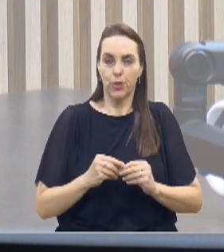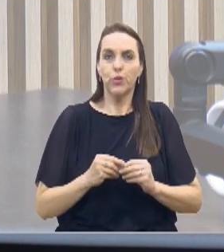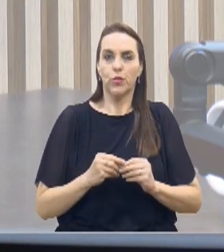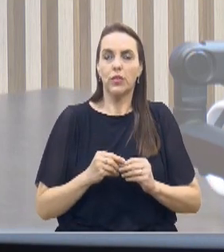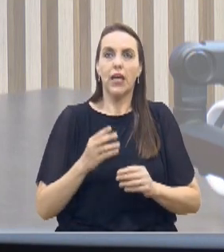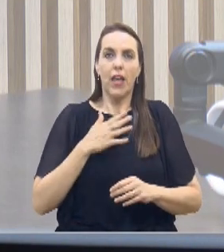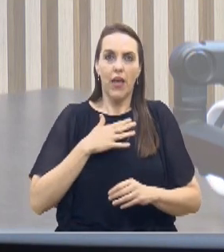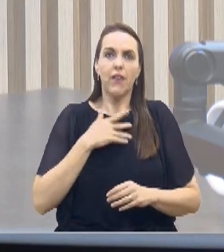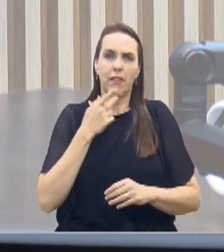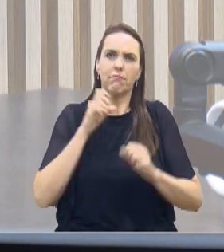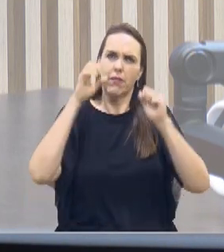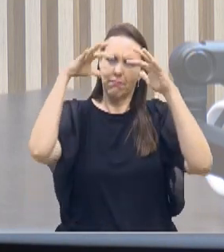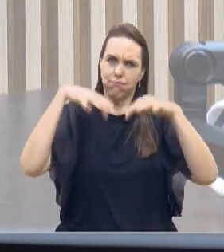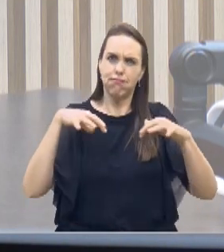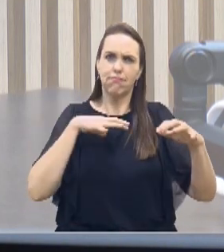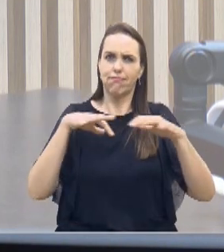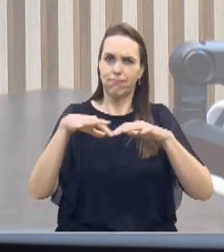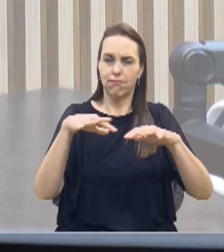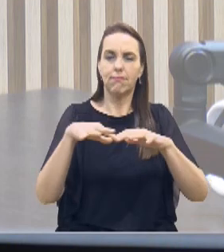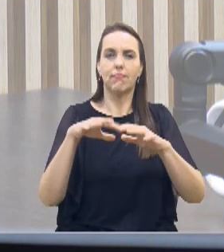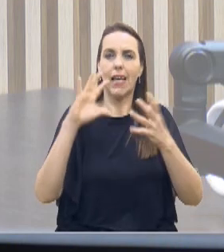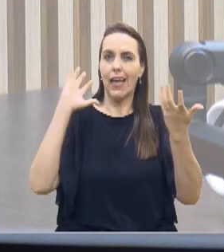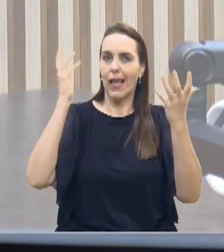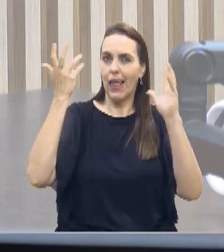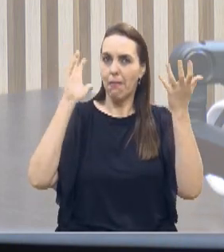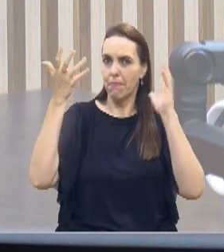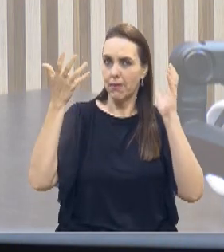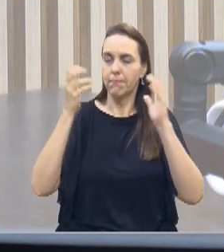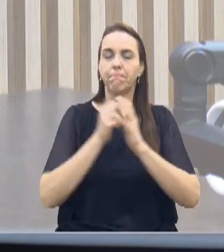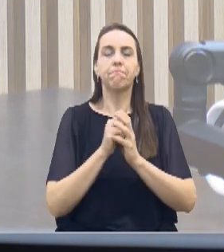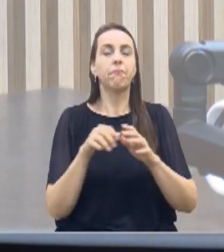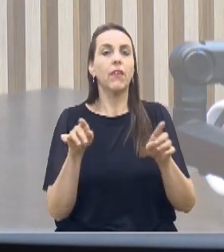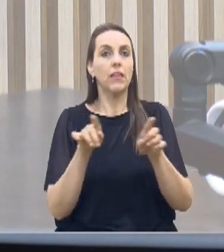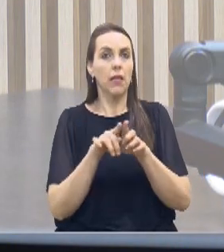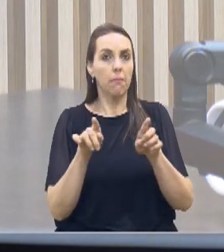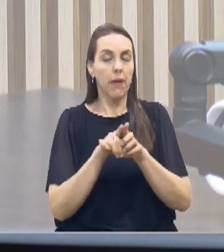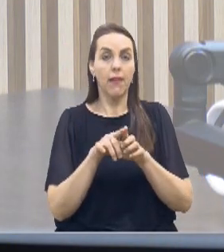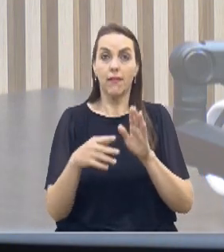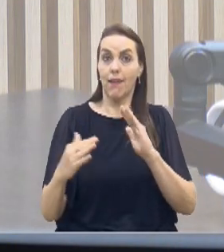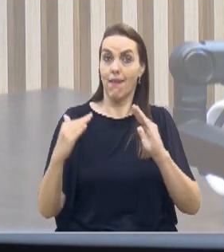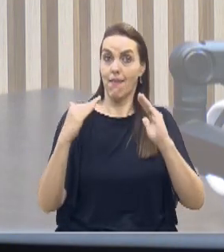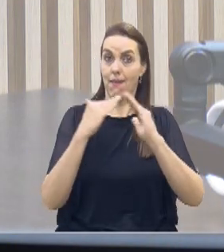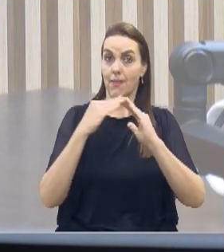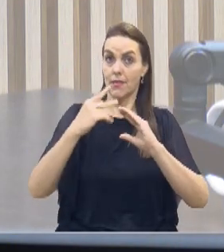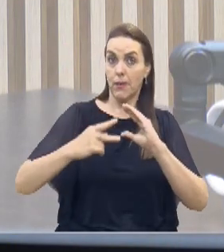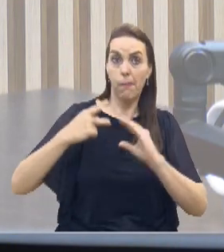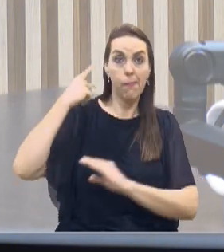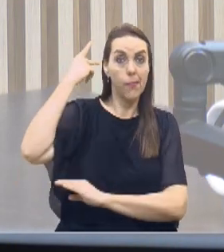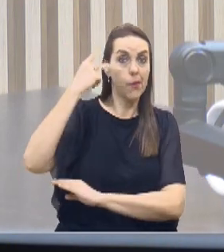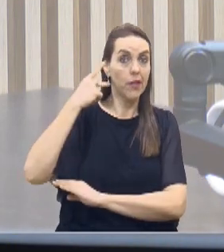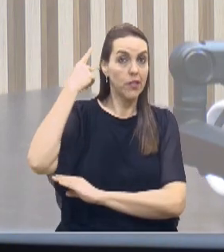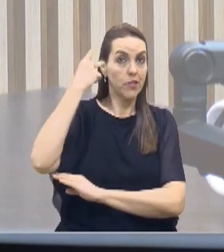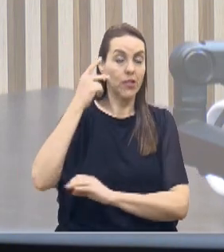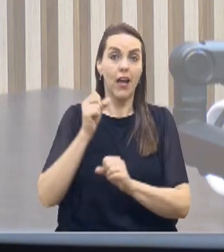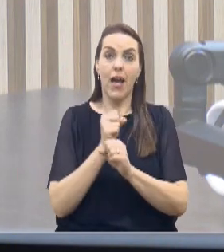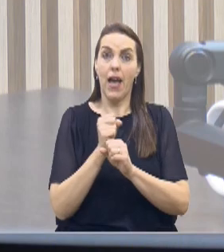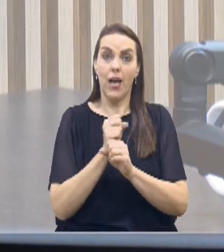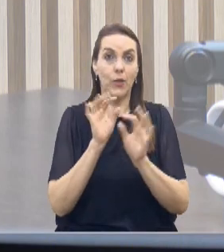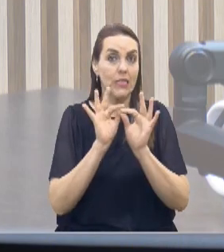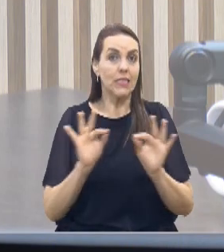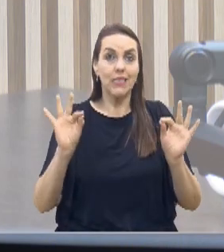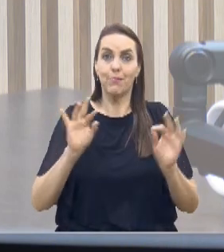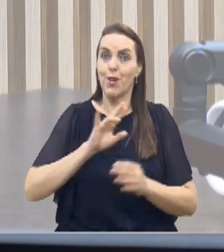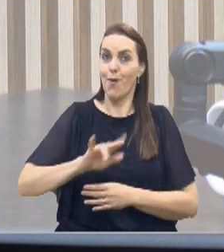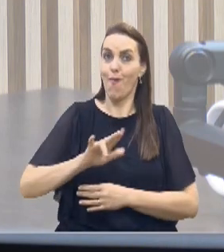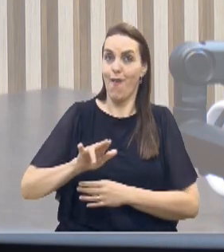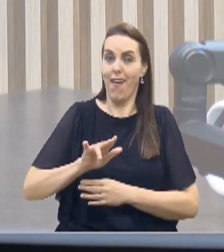falo, à catástrofe climática, né? E para nós aqui, numa casa que é política, também um ano que não é tão simples, porque é um ano